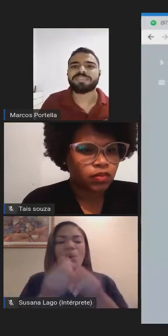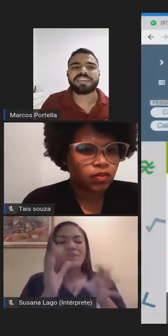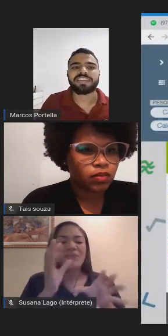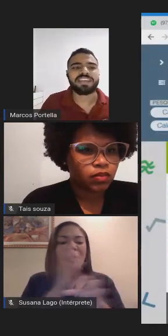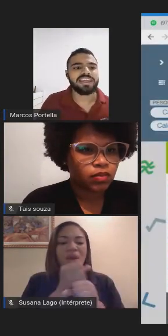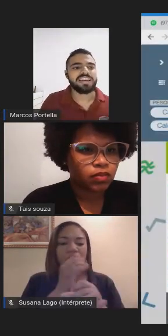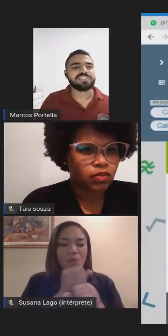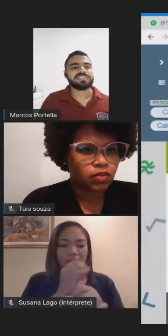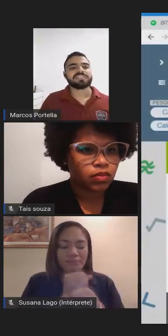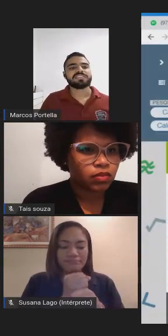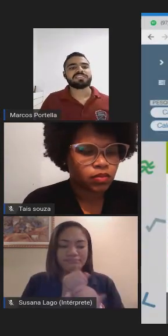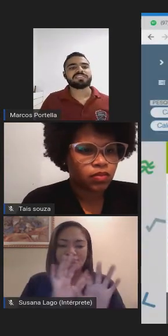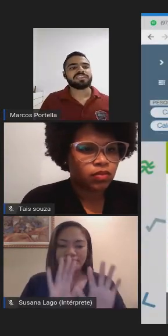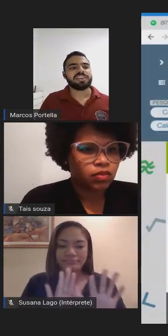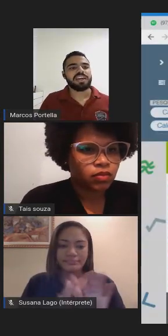Quer ver?